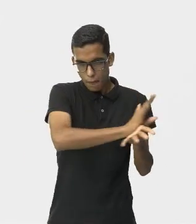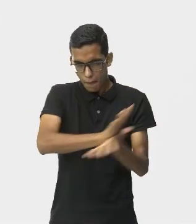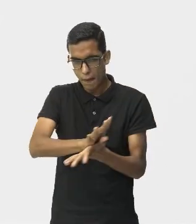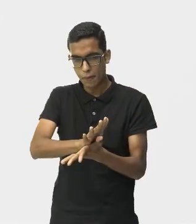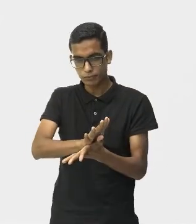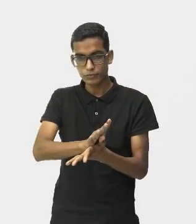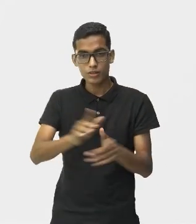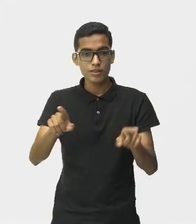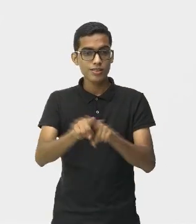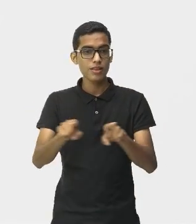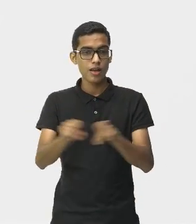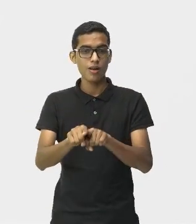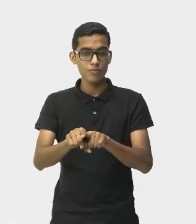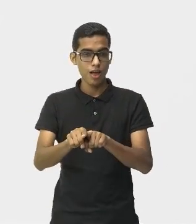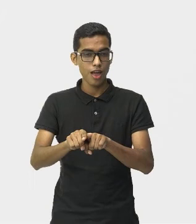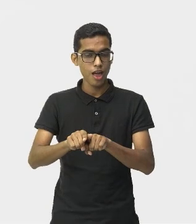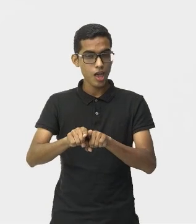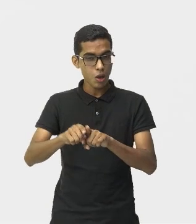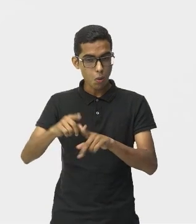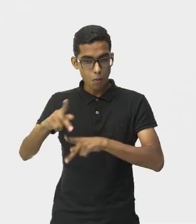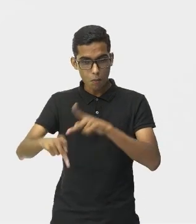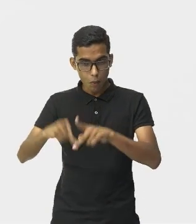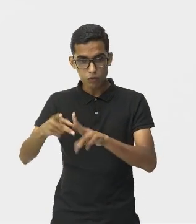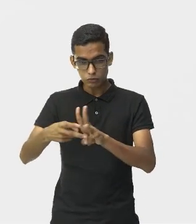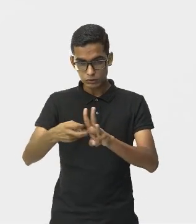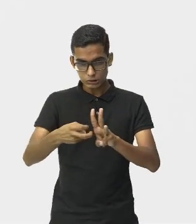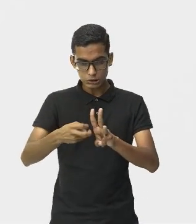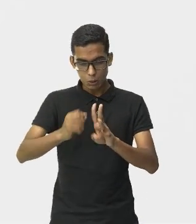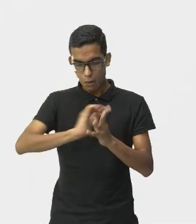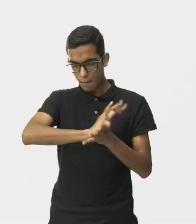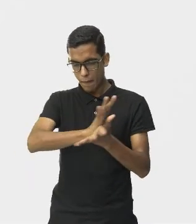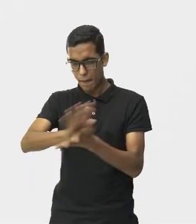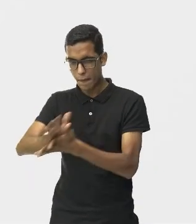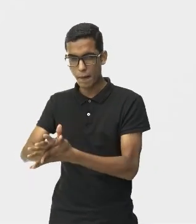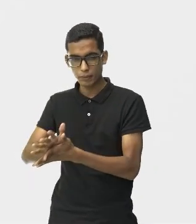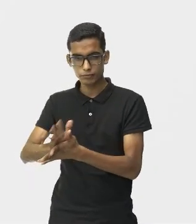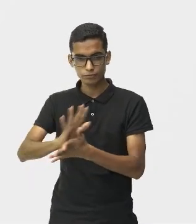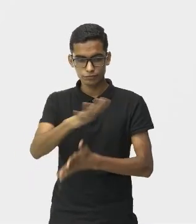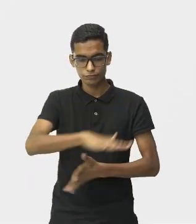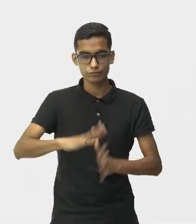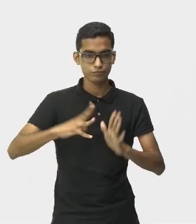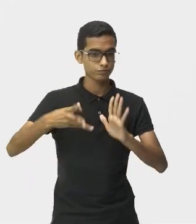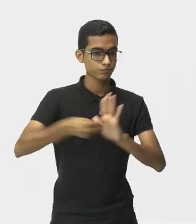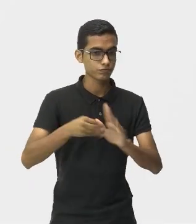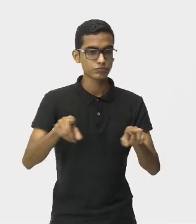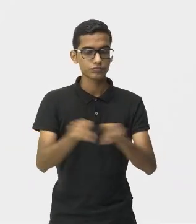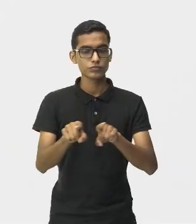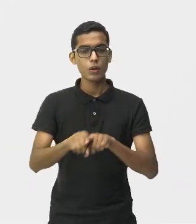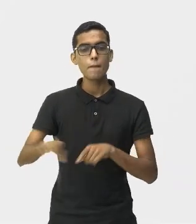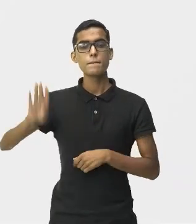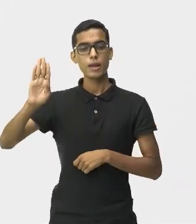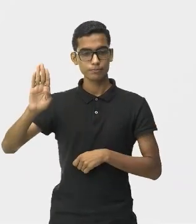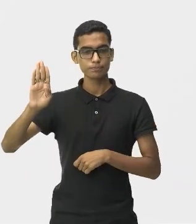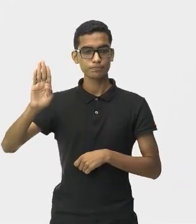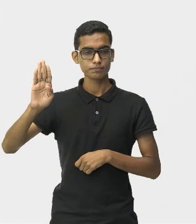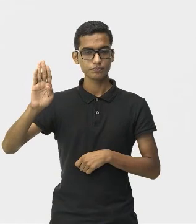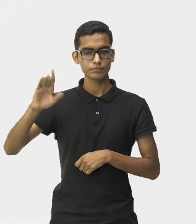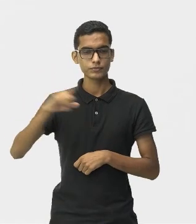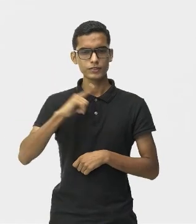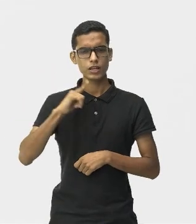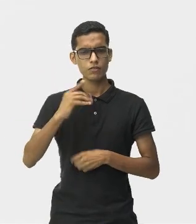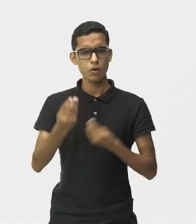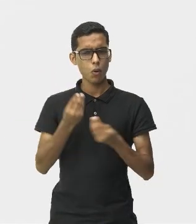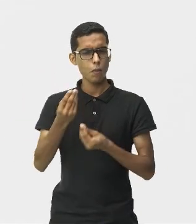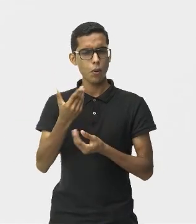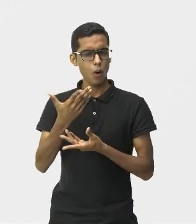várias nações indígenas. Letra B, teve como resultado um grande progresso para a região.